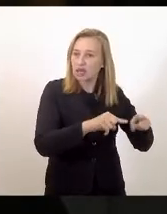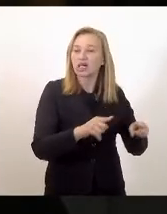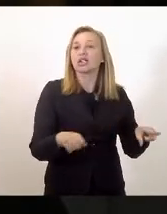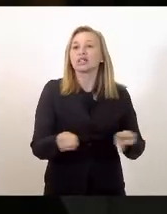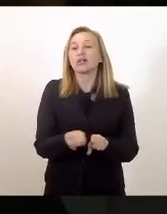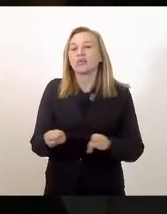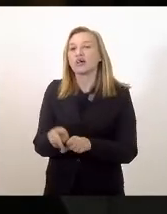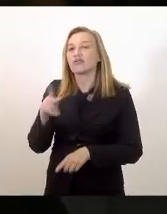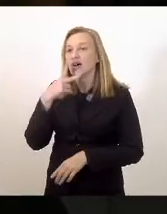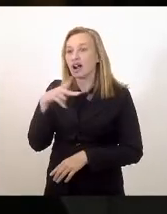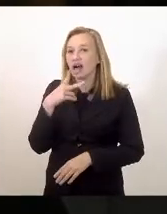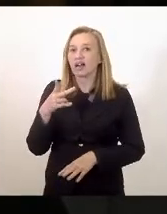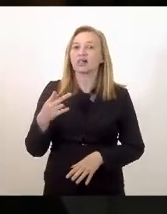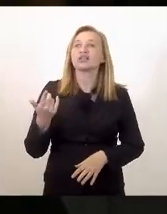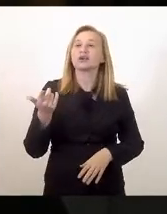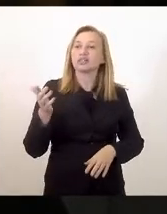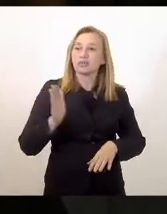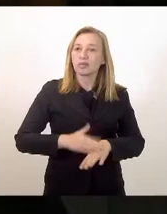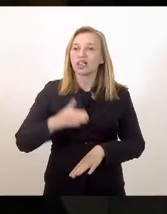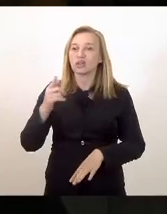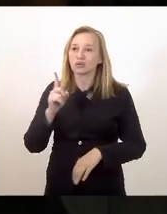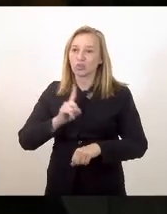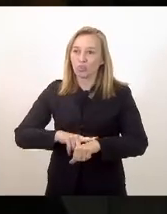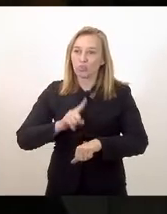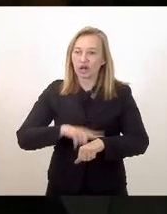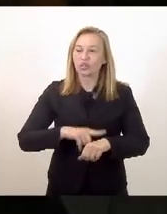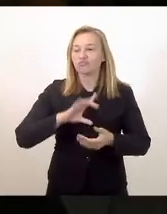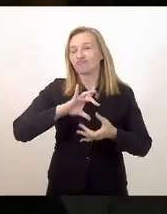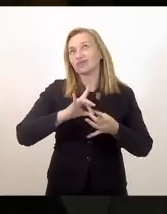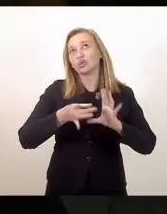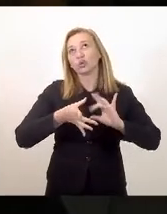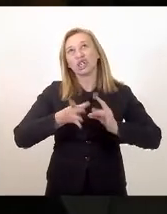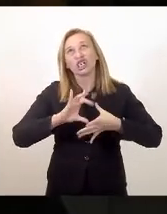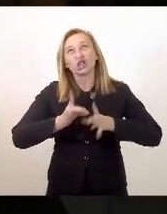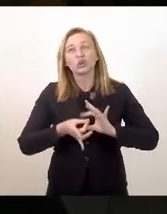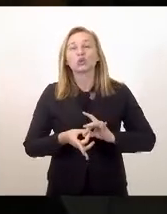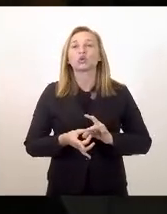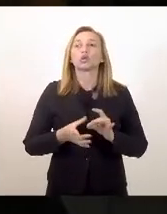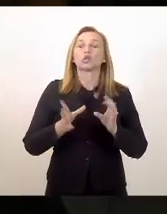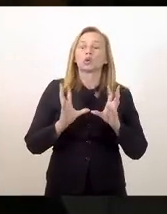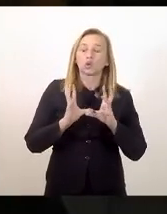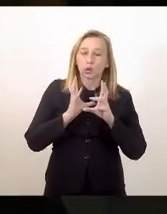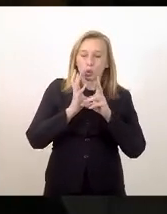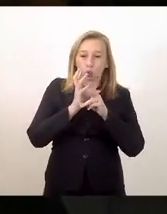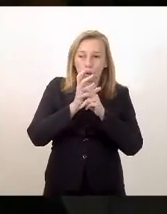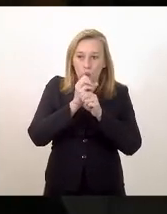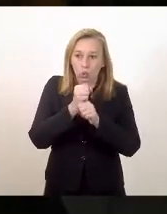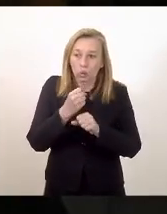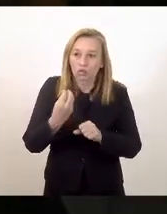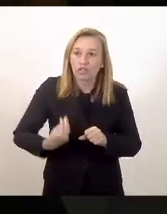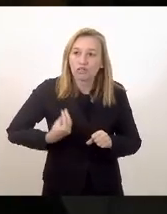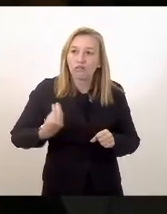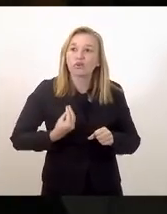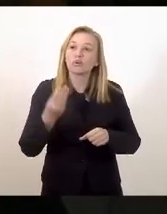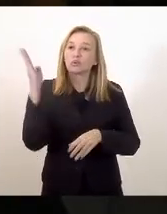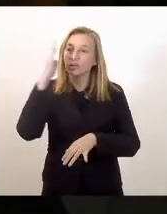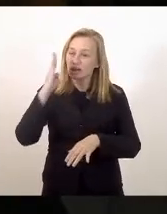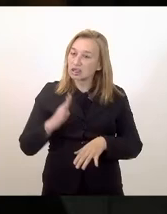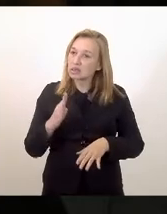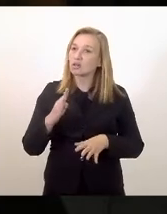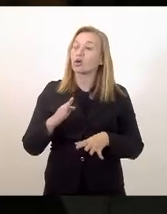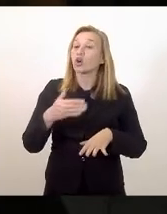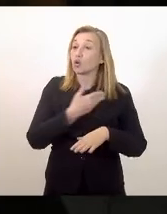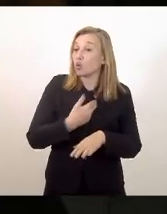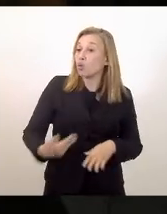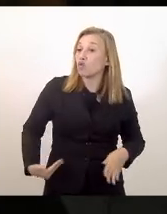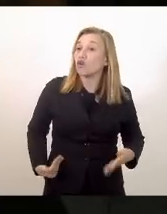que mais um momento, nesse contexto sombrio, soturno que vivemos no Brasil, em que um